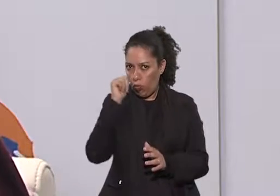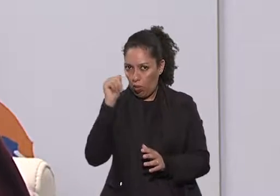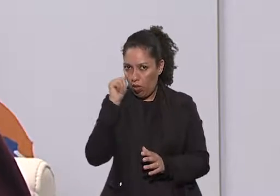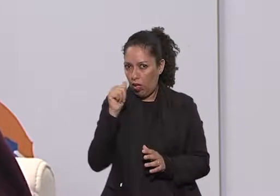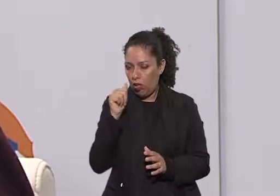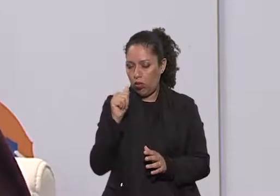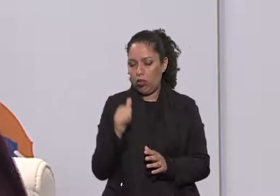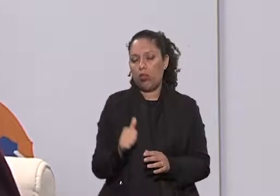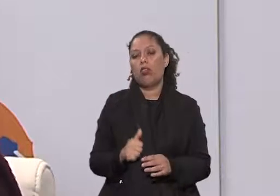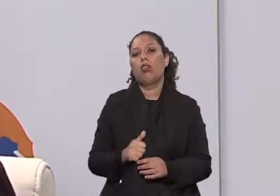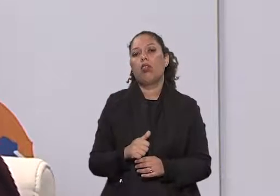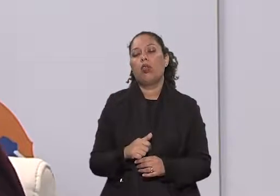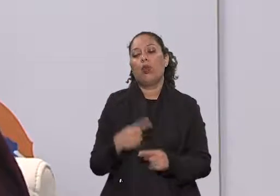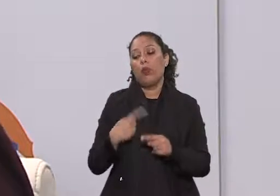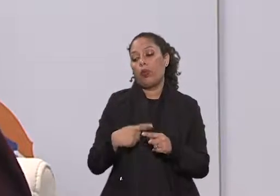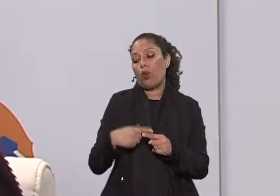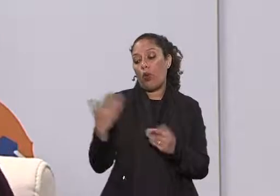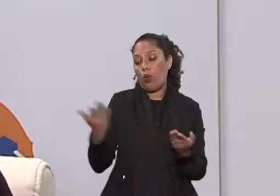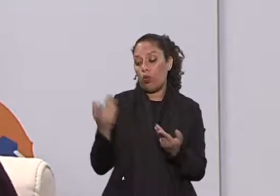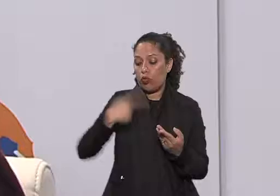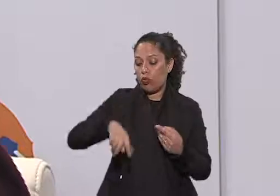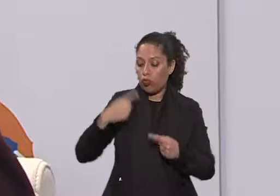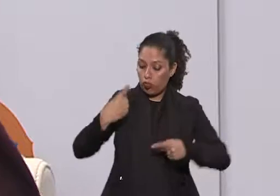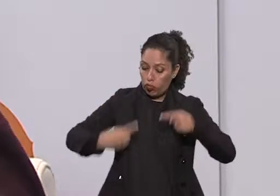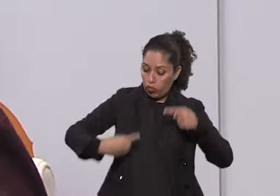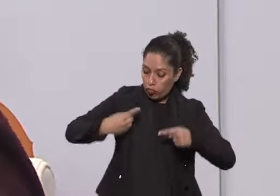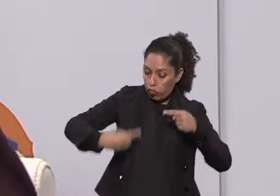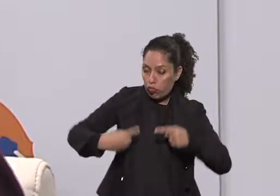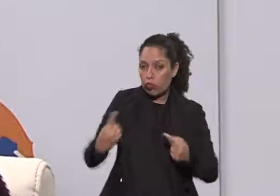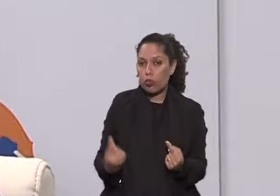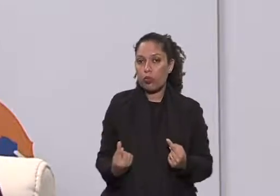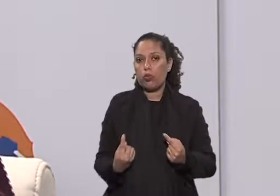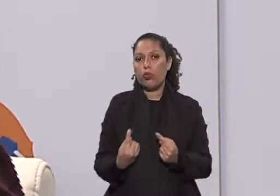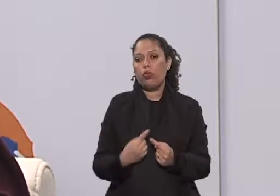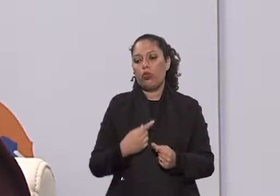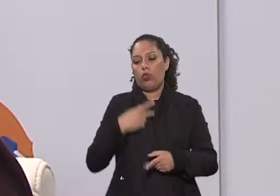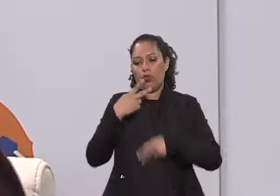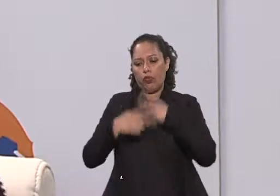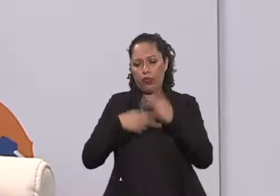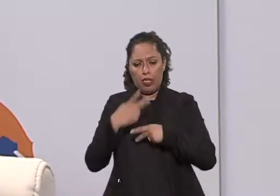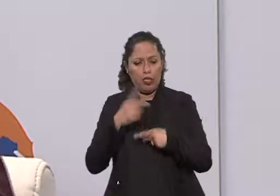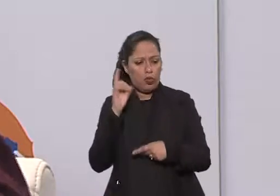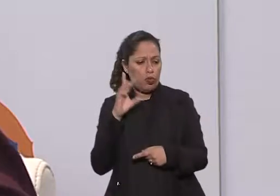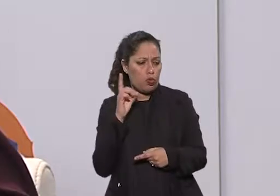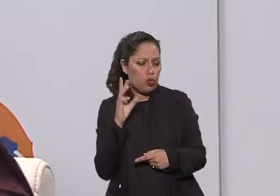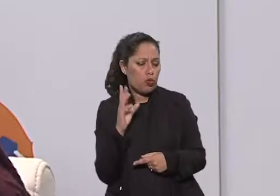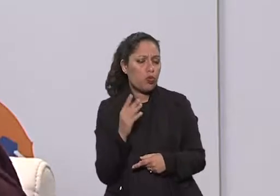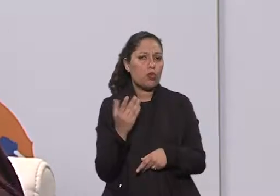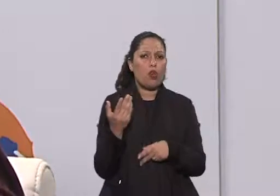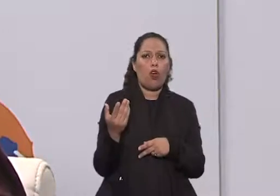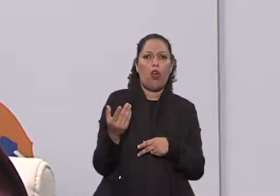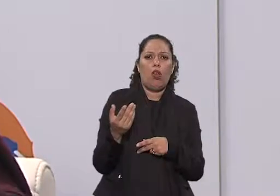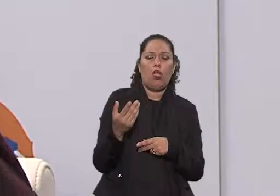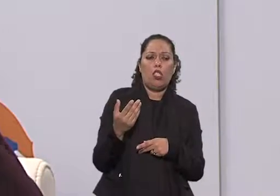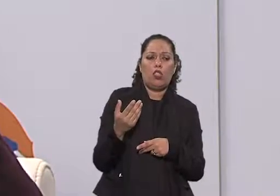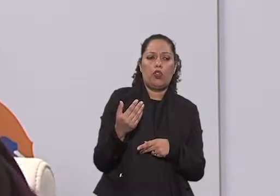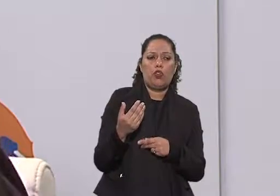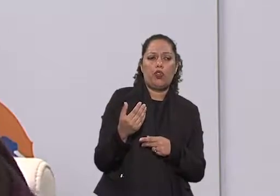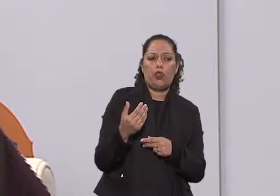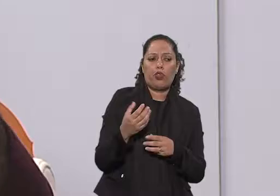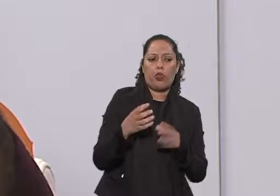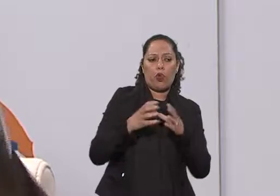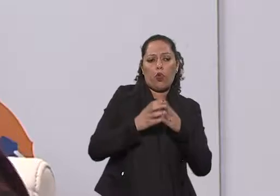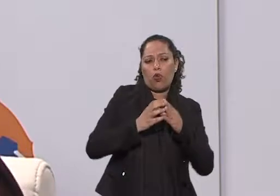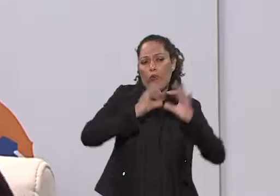para o universo feminino deste território que hoje a gente tem uma discussão um nível muito elevado somente no alto rendimento somente no alto nível em